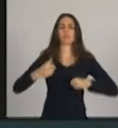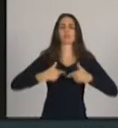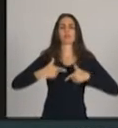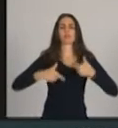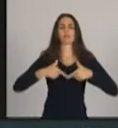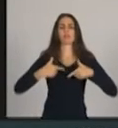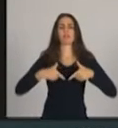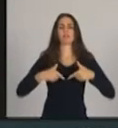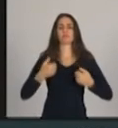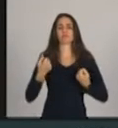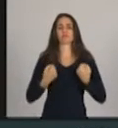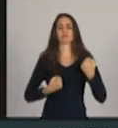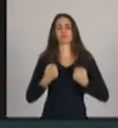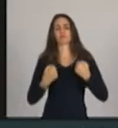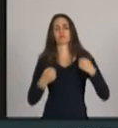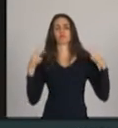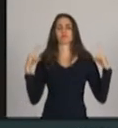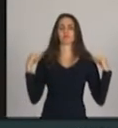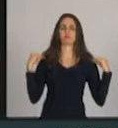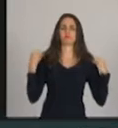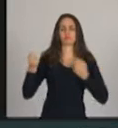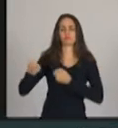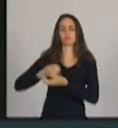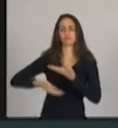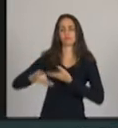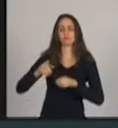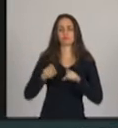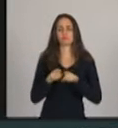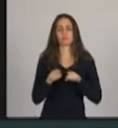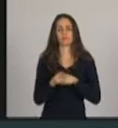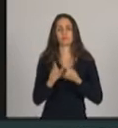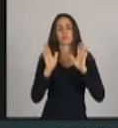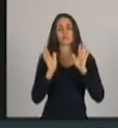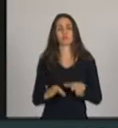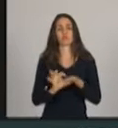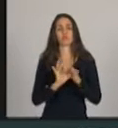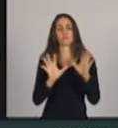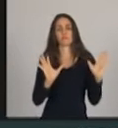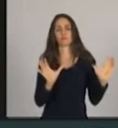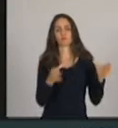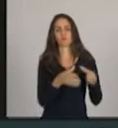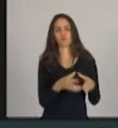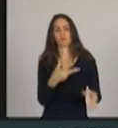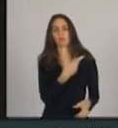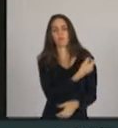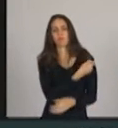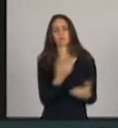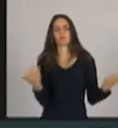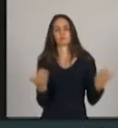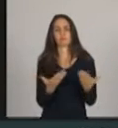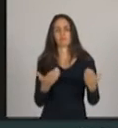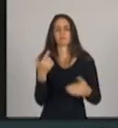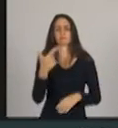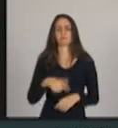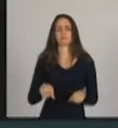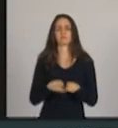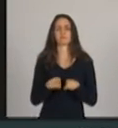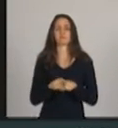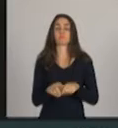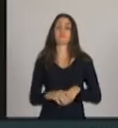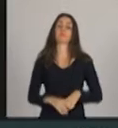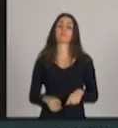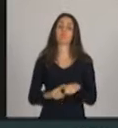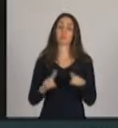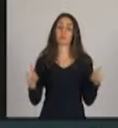serviço, que foram autorizados, liberados, para que também receba sua vacina.